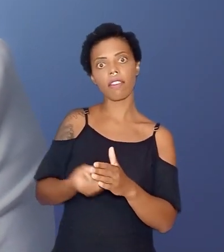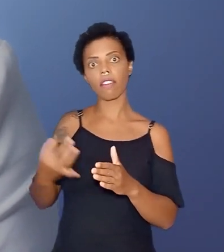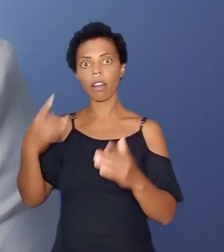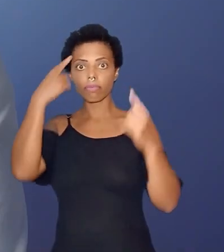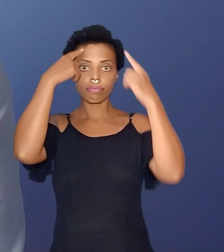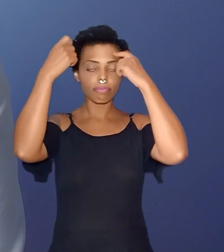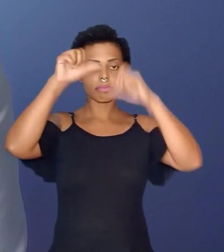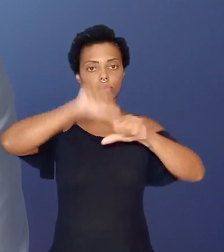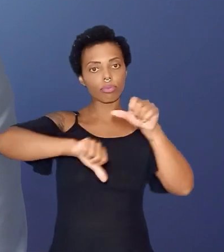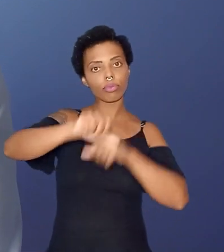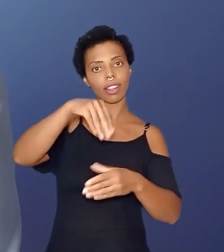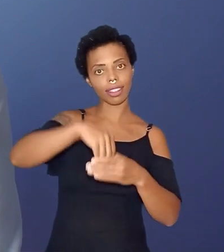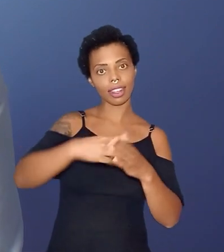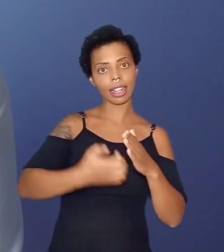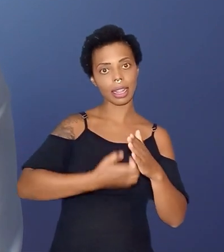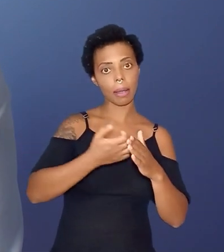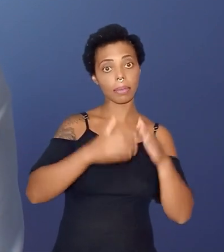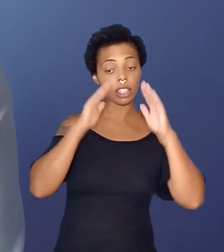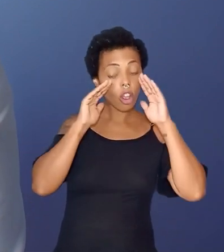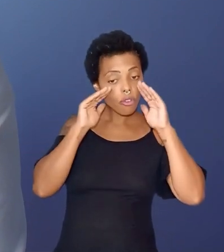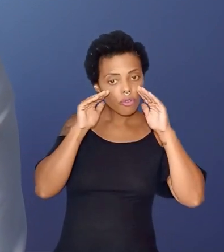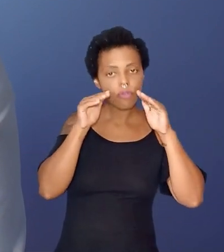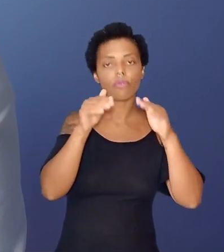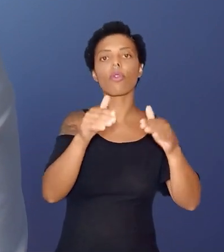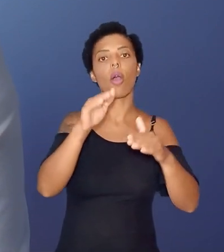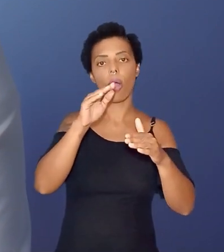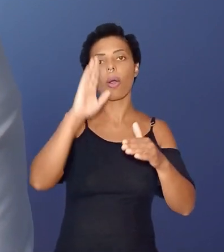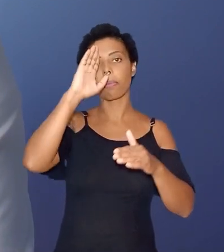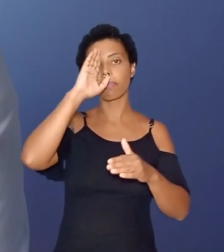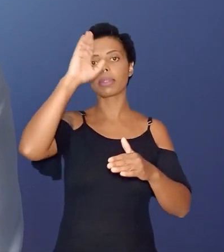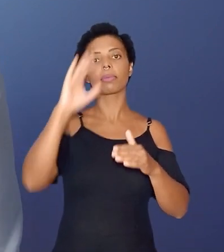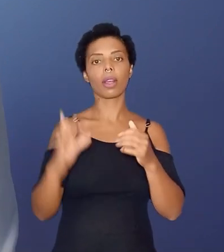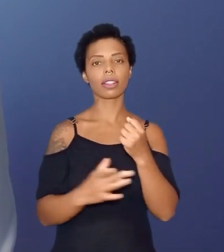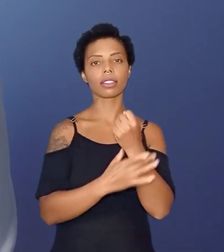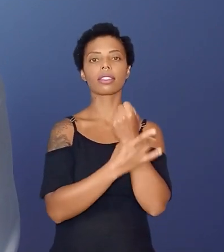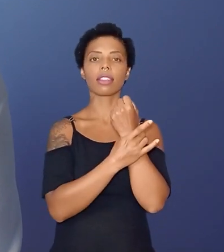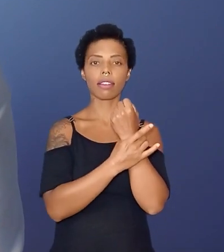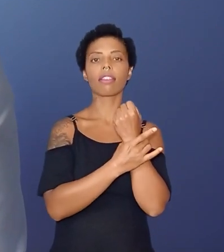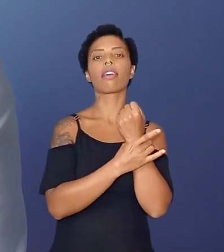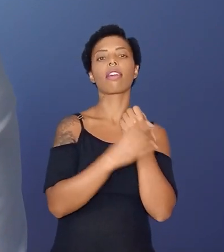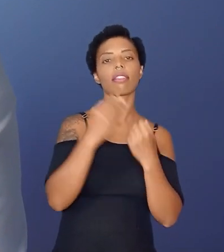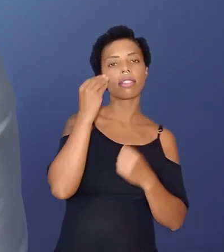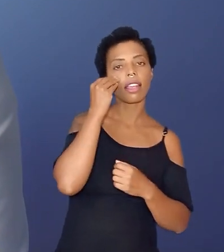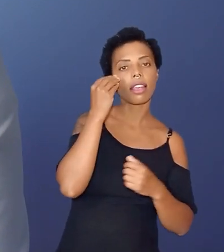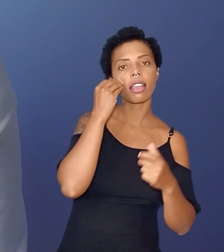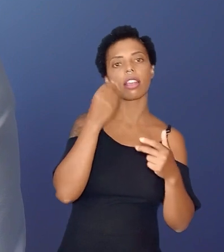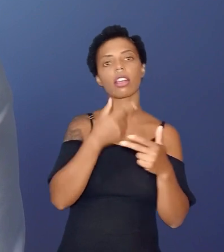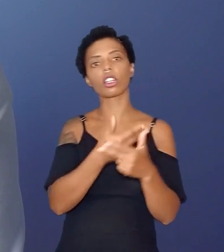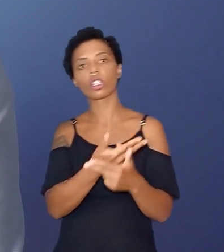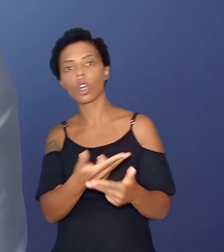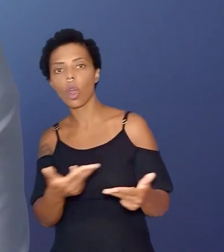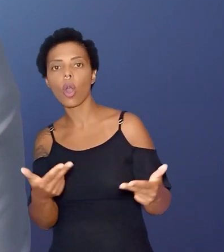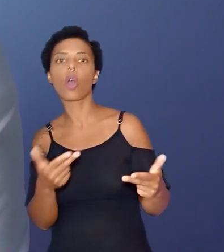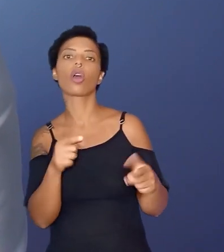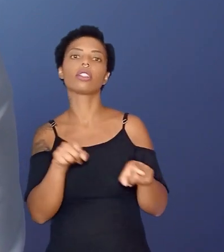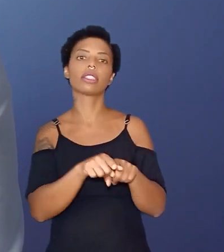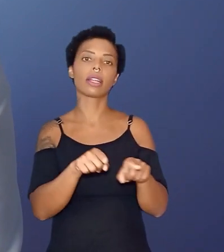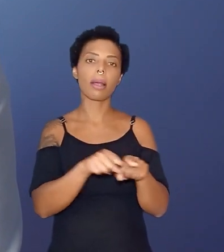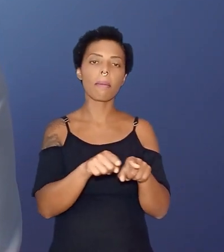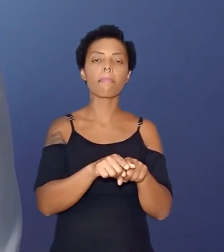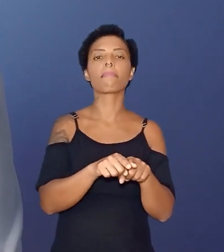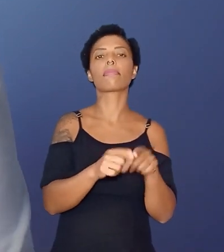série de iniciativas dentro da empresa voltadas exclusivamente para a segurança, pen teste, a segurança